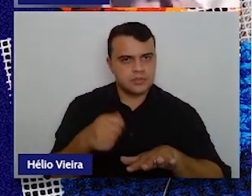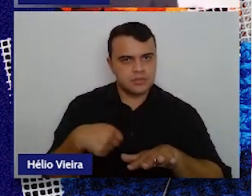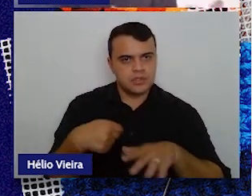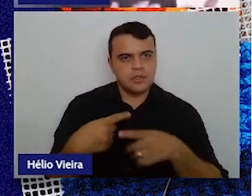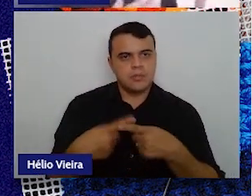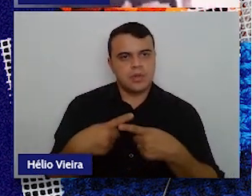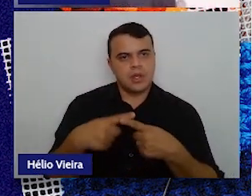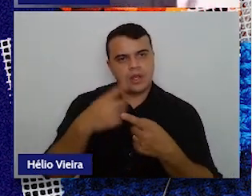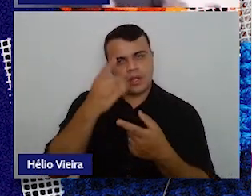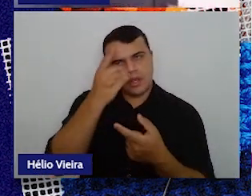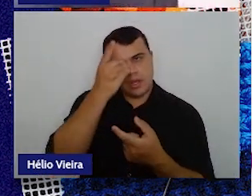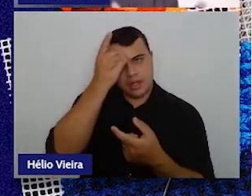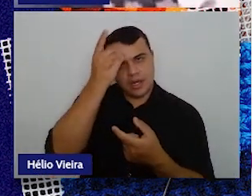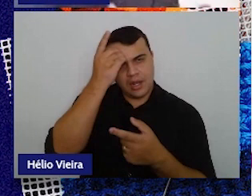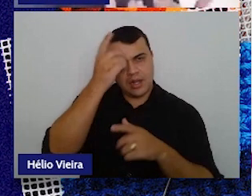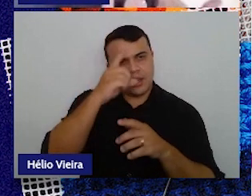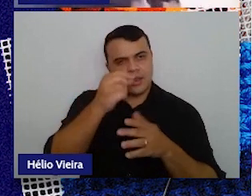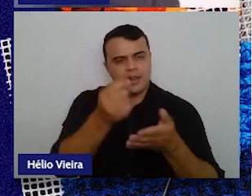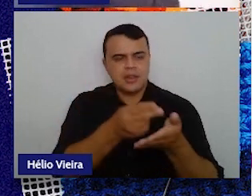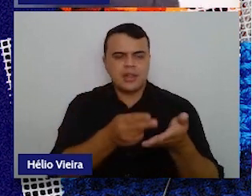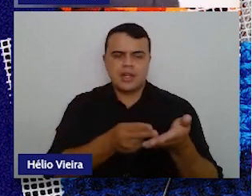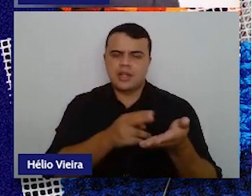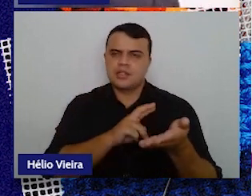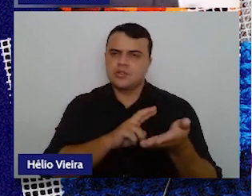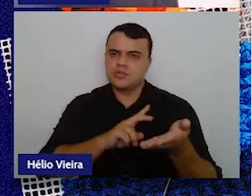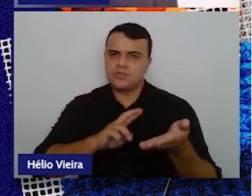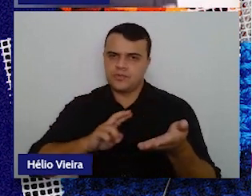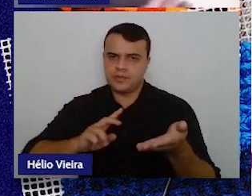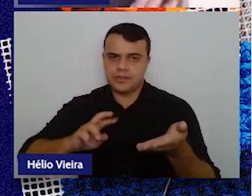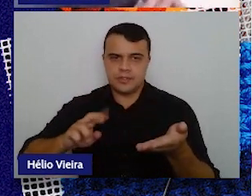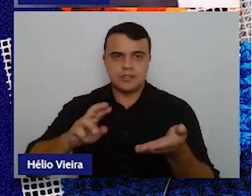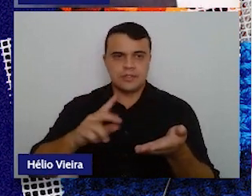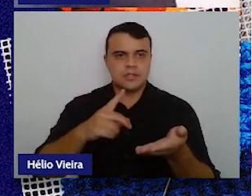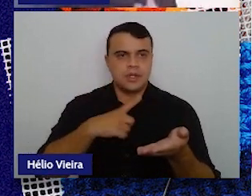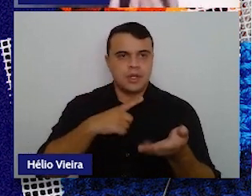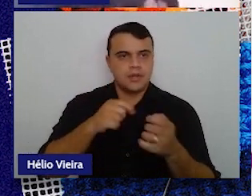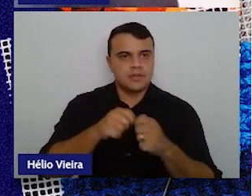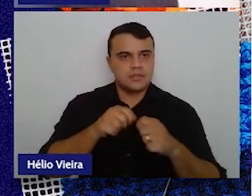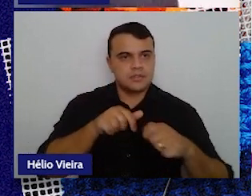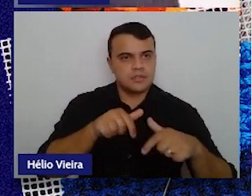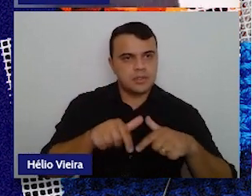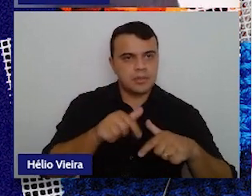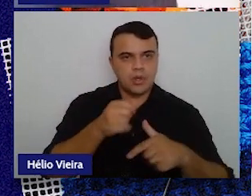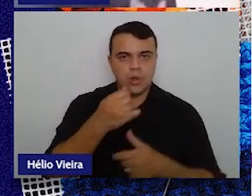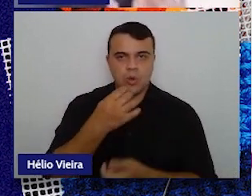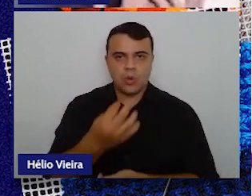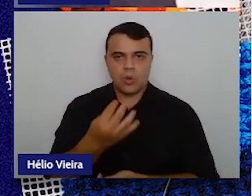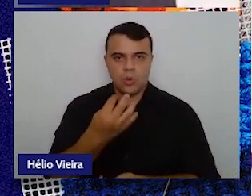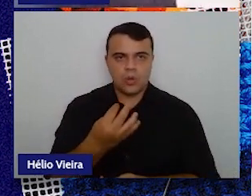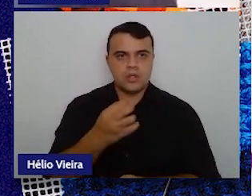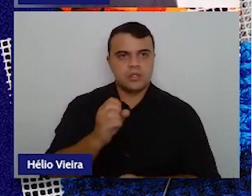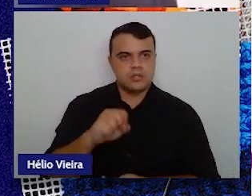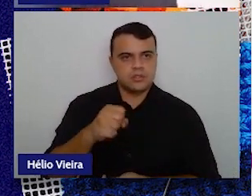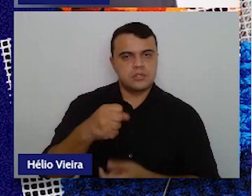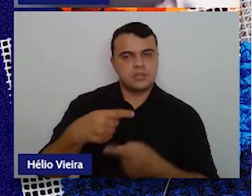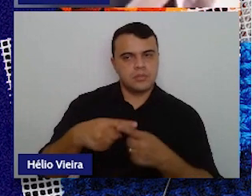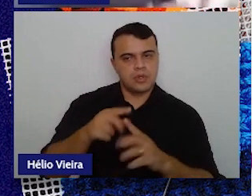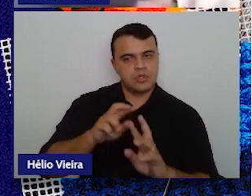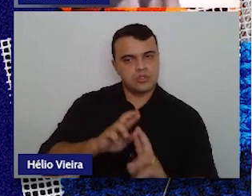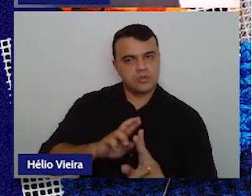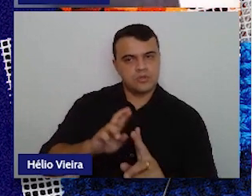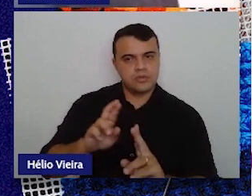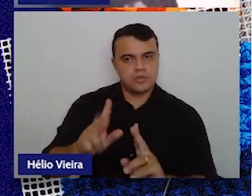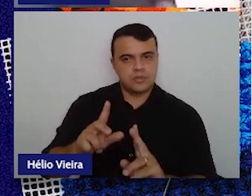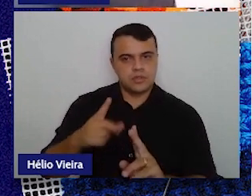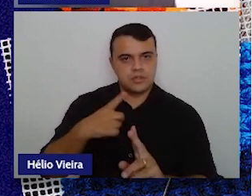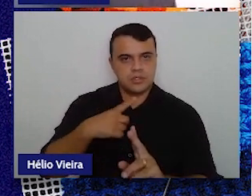vai criar desenhos de formas geométricas diferentes. A gente vai trabalhar com cores, com contrastes, com